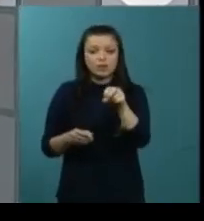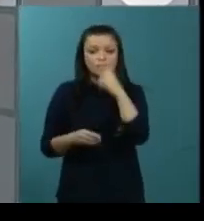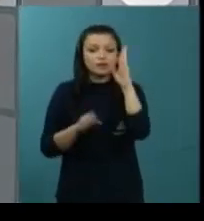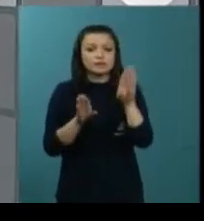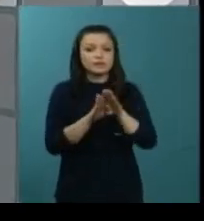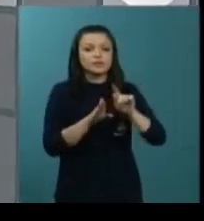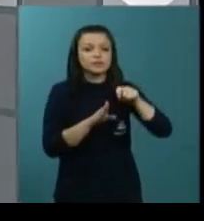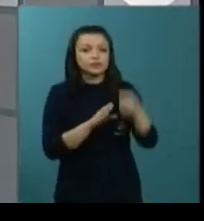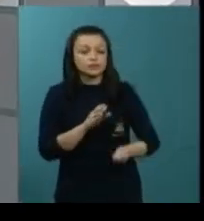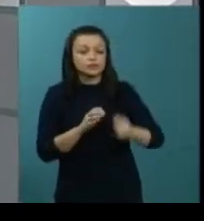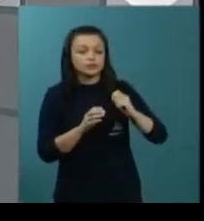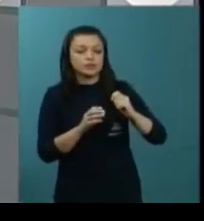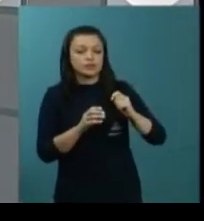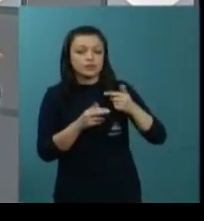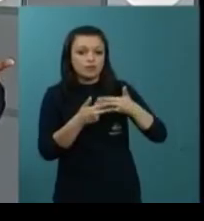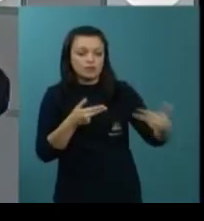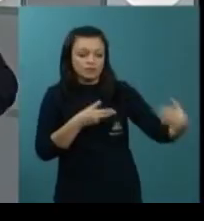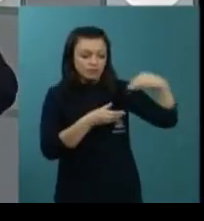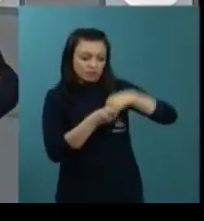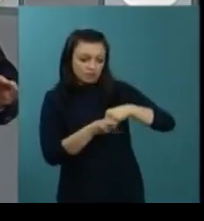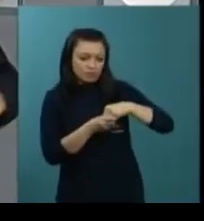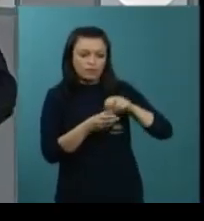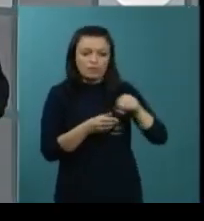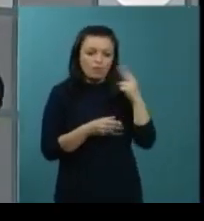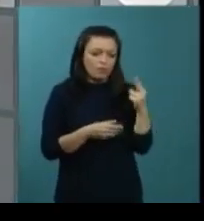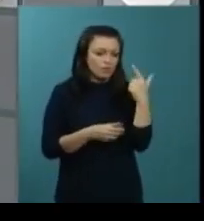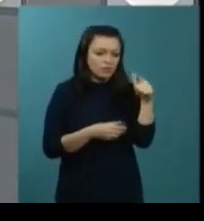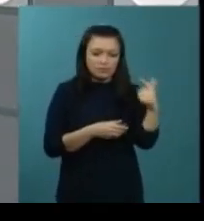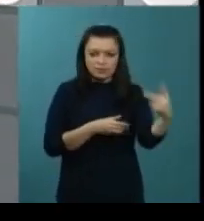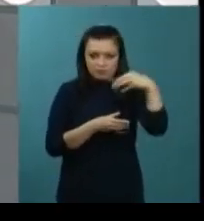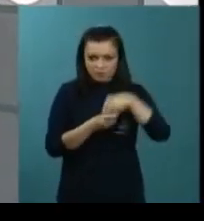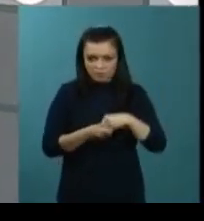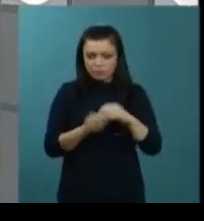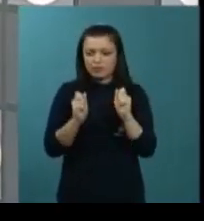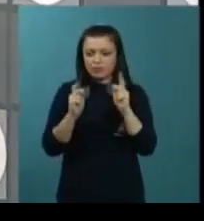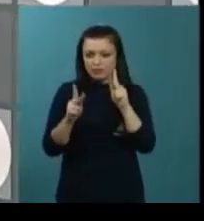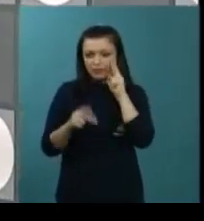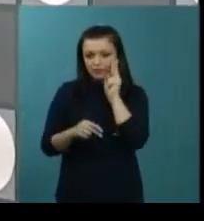sinal de inclusão, está contido ou não está contido.